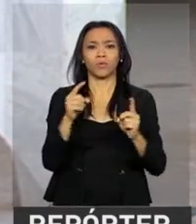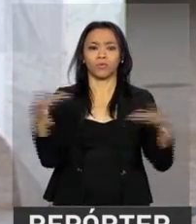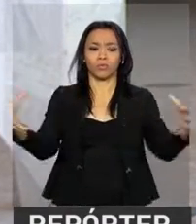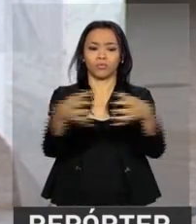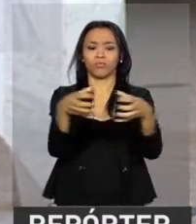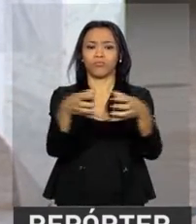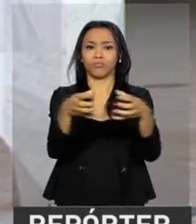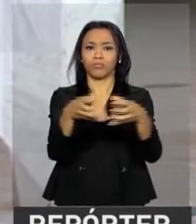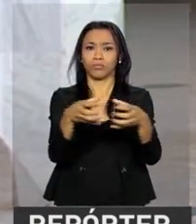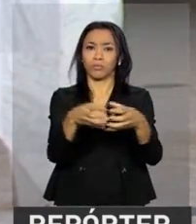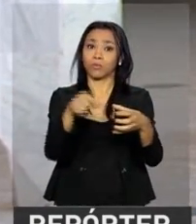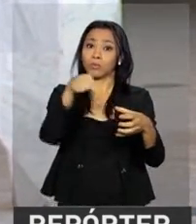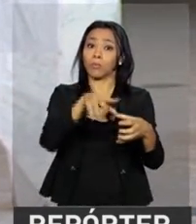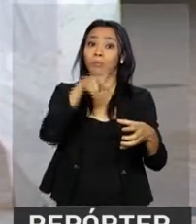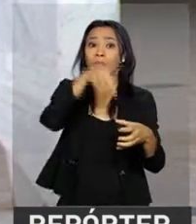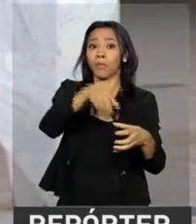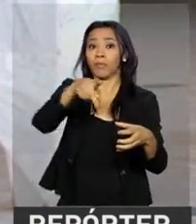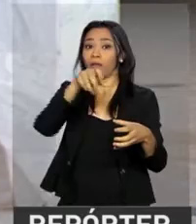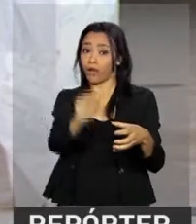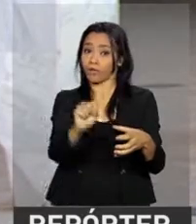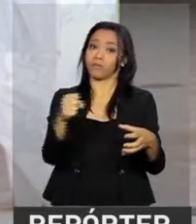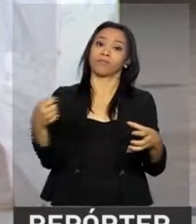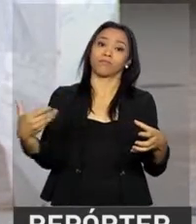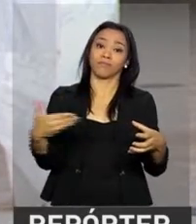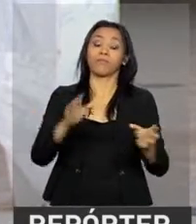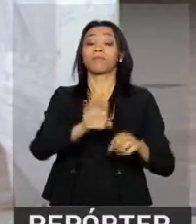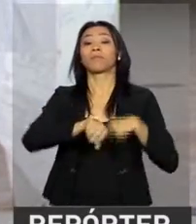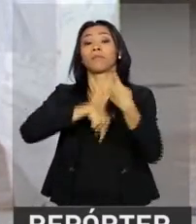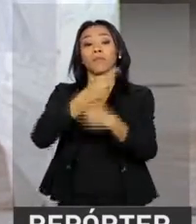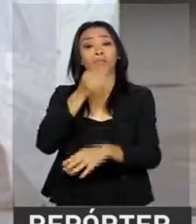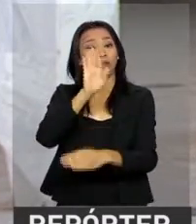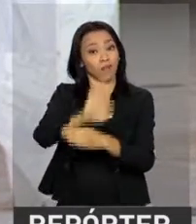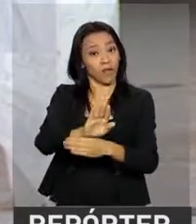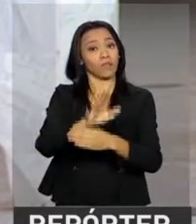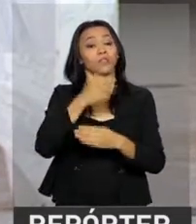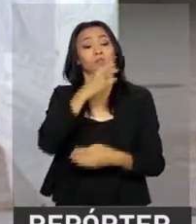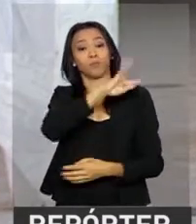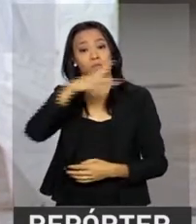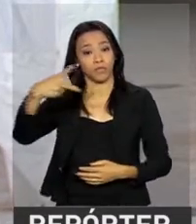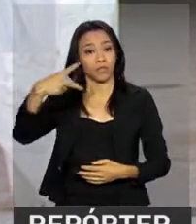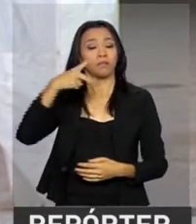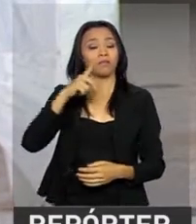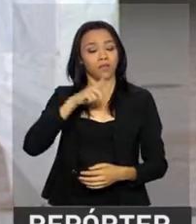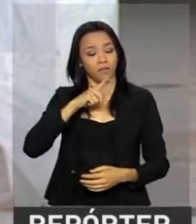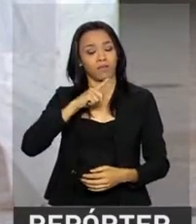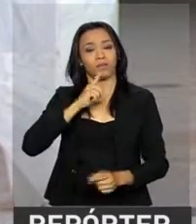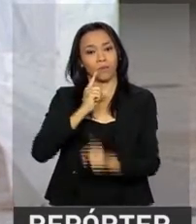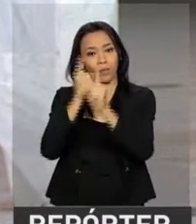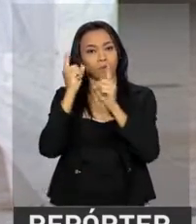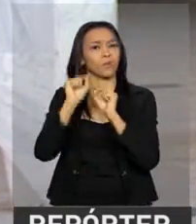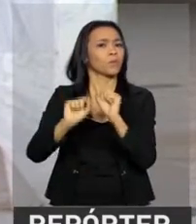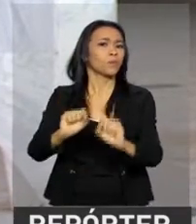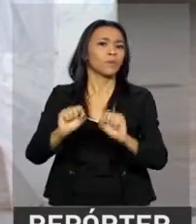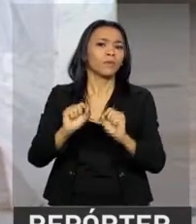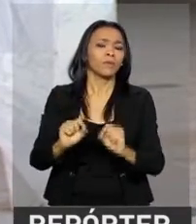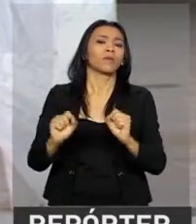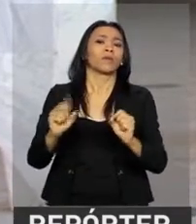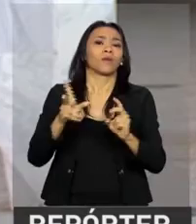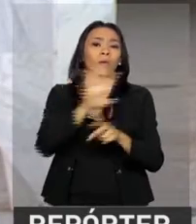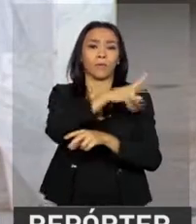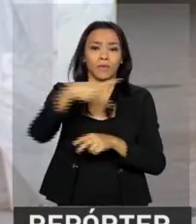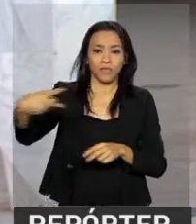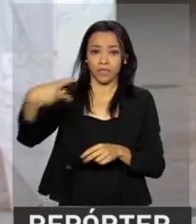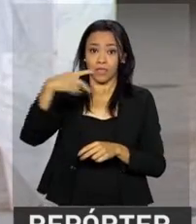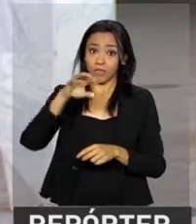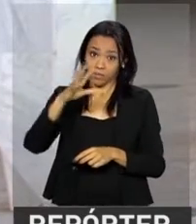popular socialista o pps na parte da tarde nele o presidente em exercício michel temer se reúne com o presidente do senado